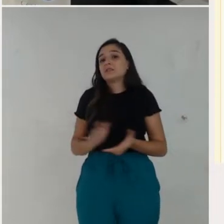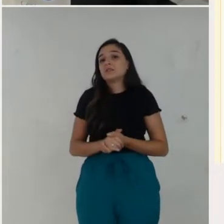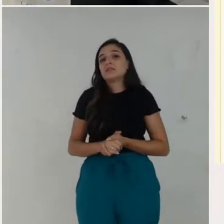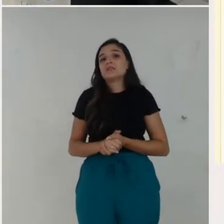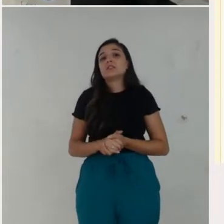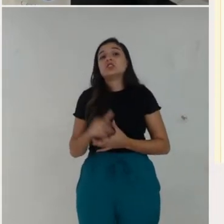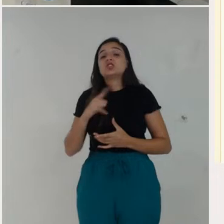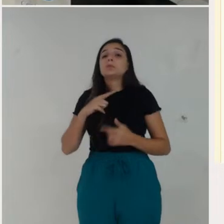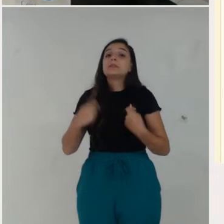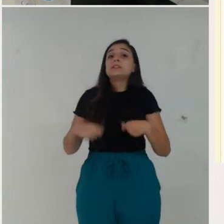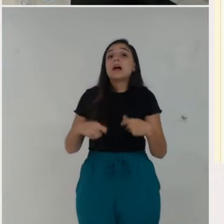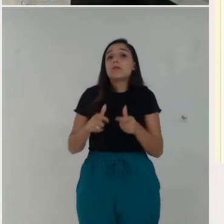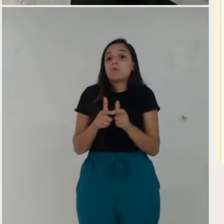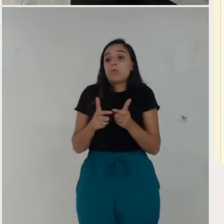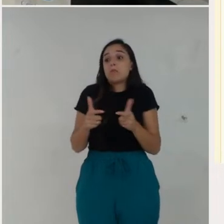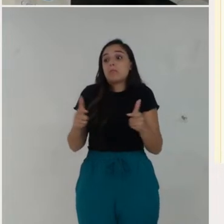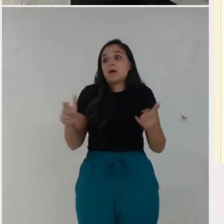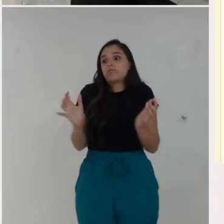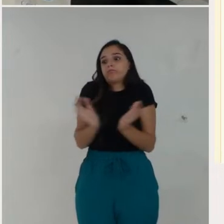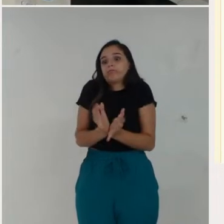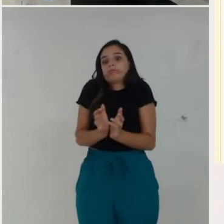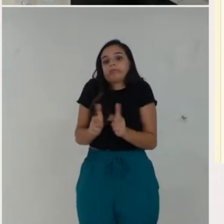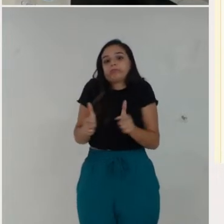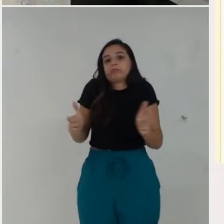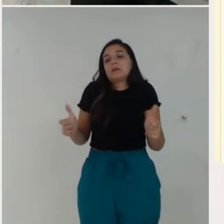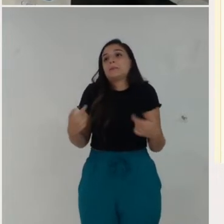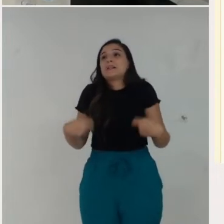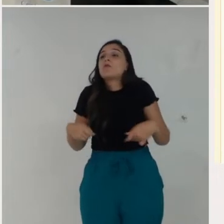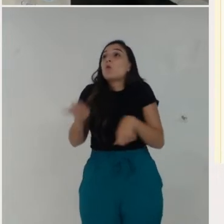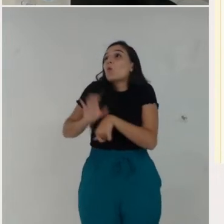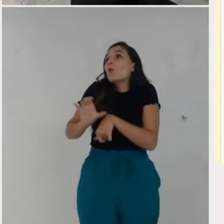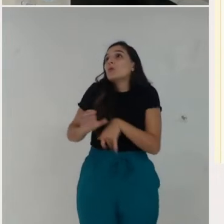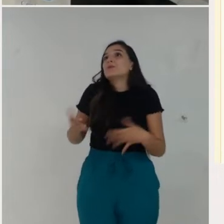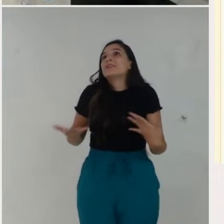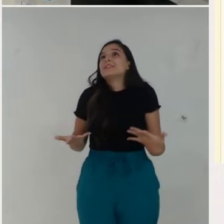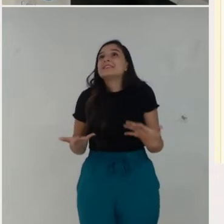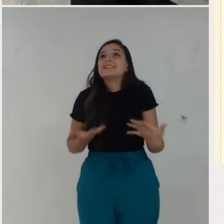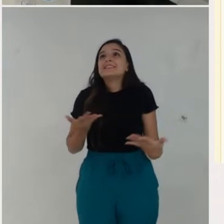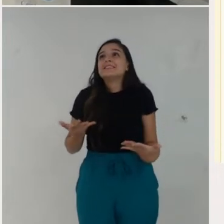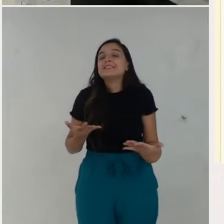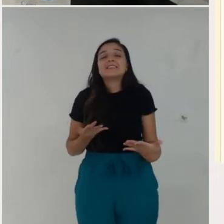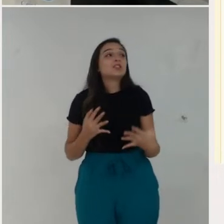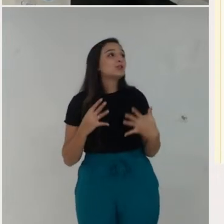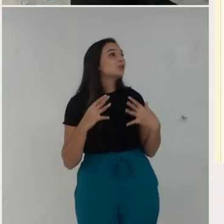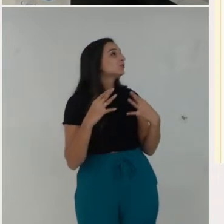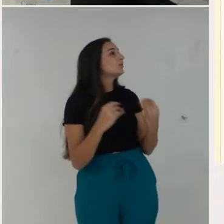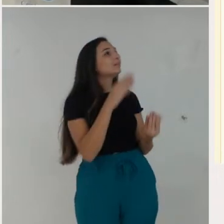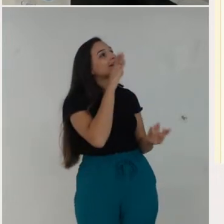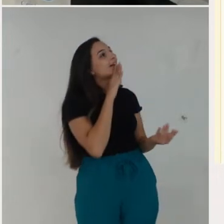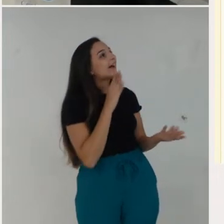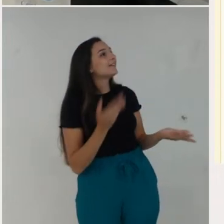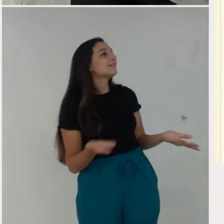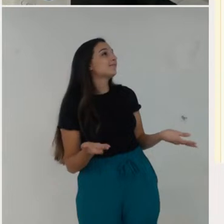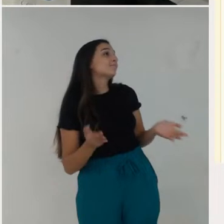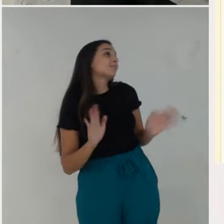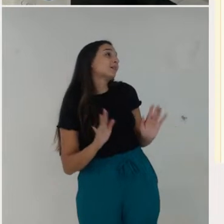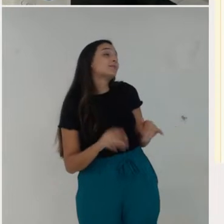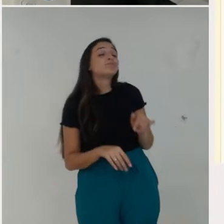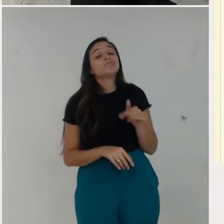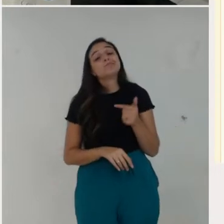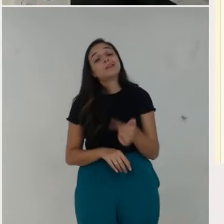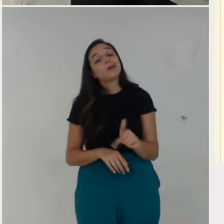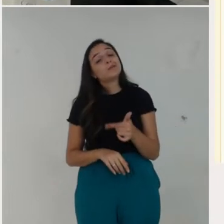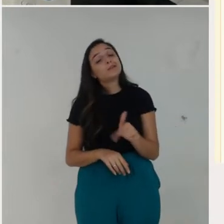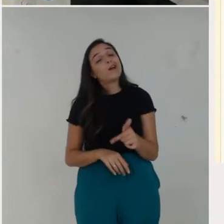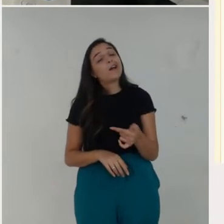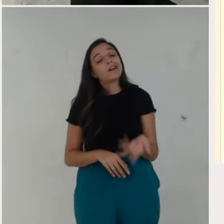volume muito maior, uma equipe gigante, né, recursos. É tudo grátis. Mas não temos. Então vamos